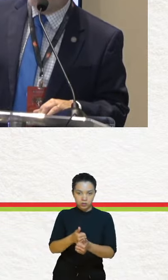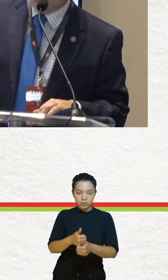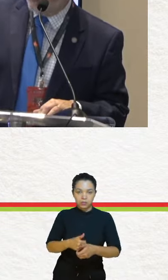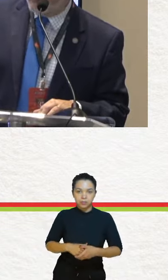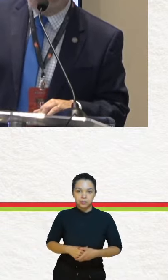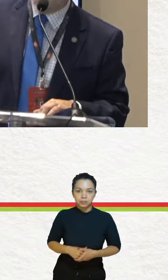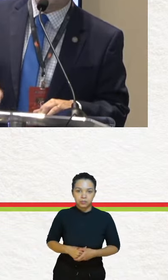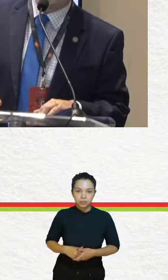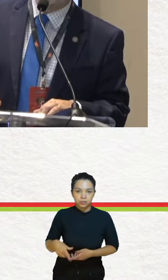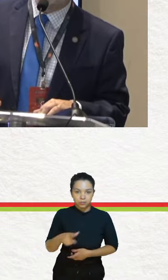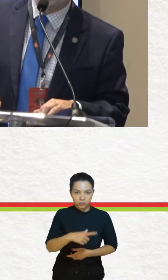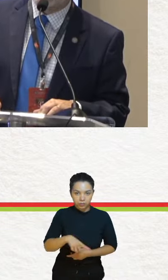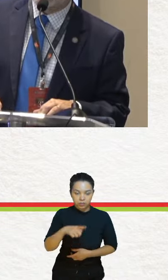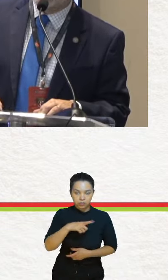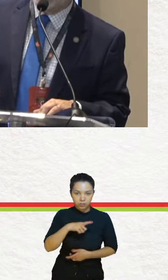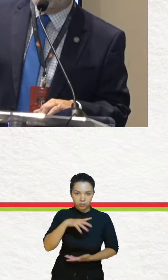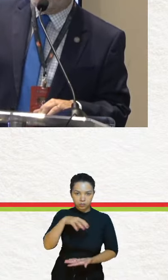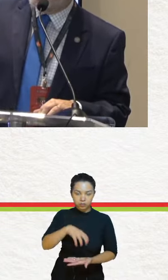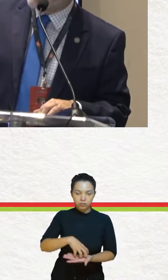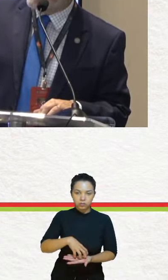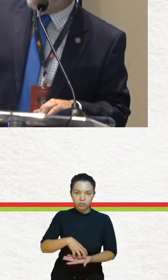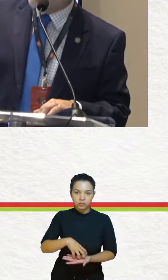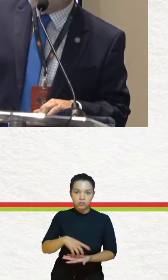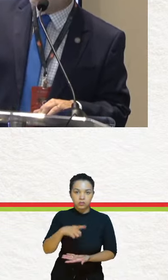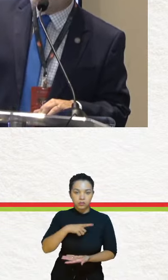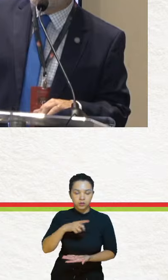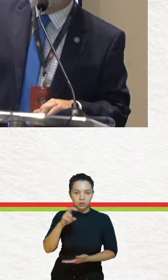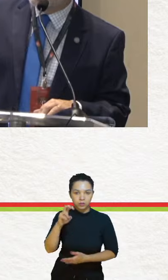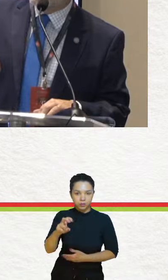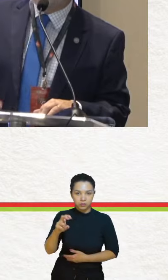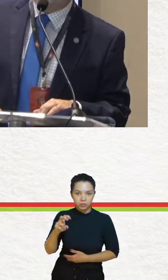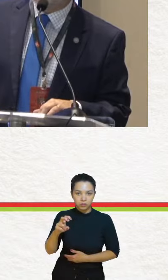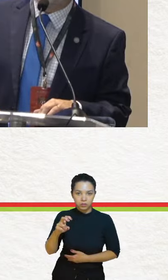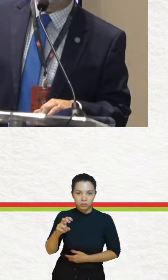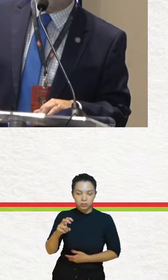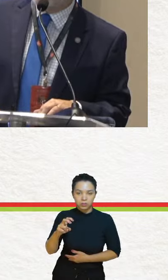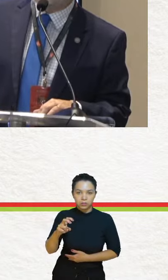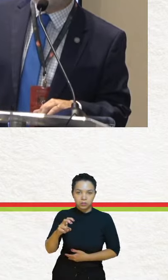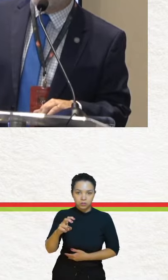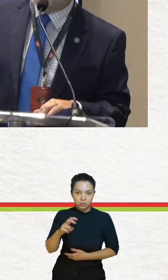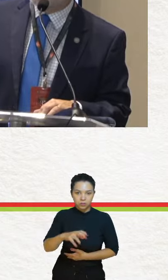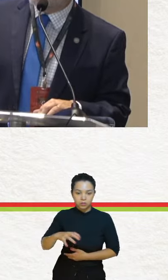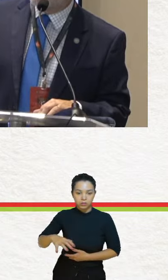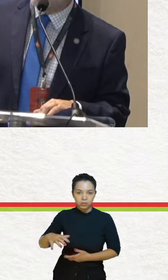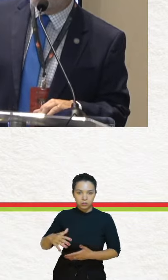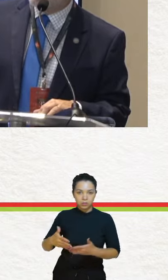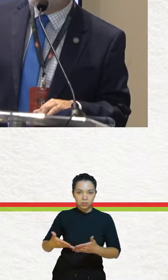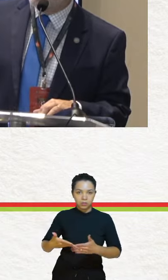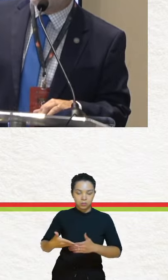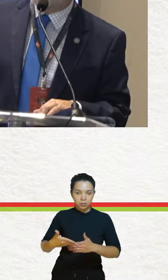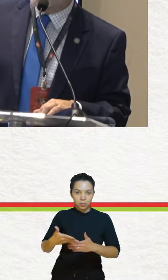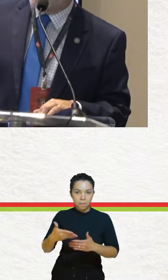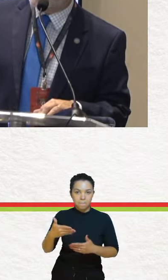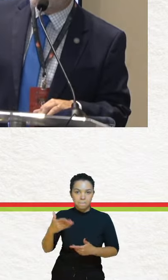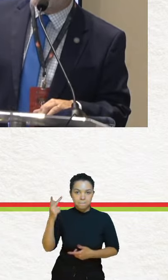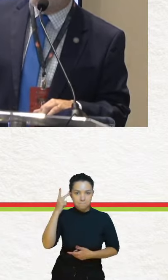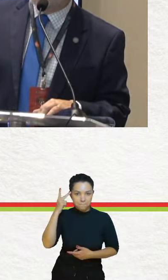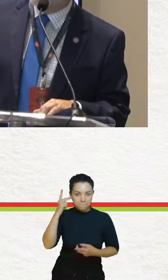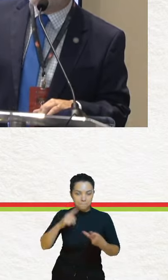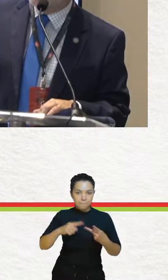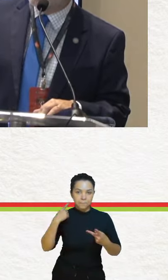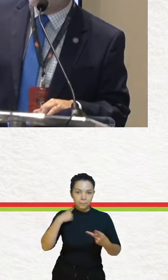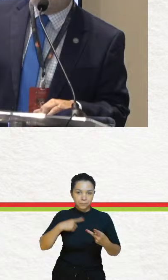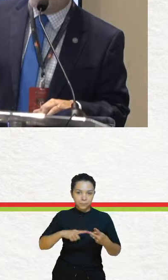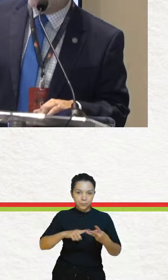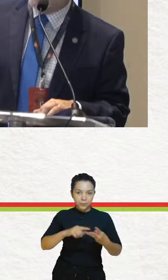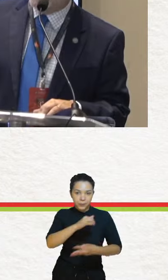onde nós nos situamos existem cinco de grande porte no Brasil São Paulo Minas Gerais Rio de